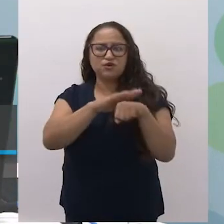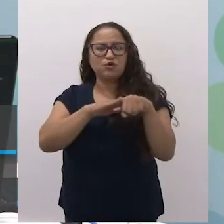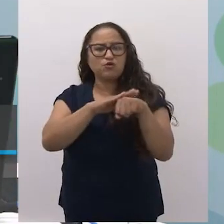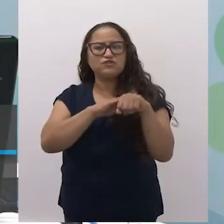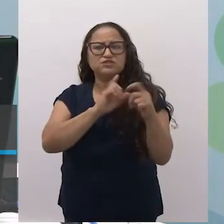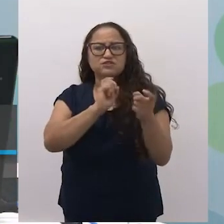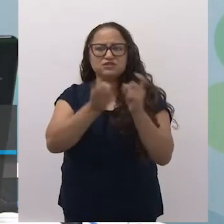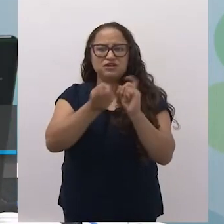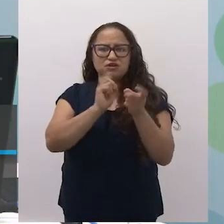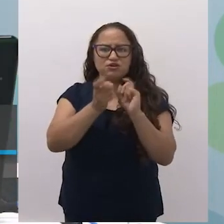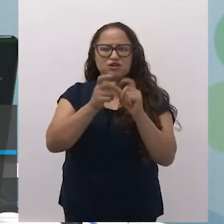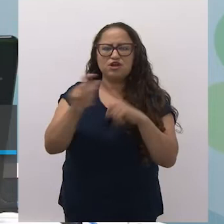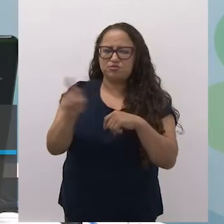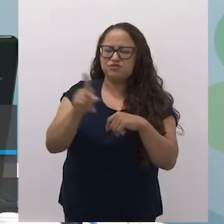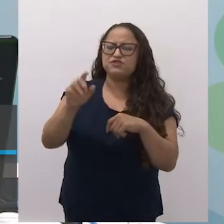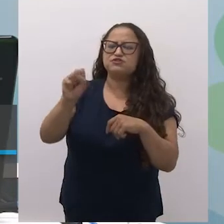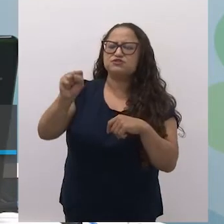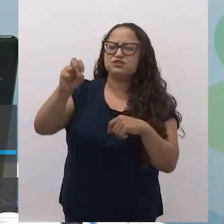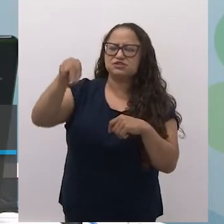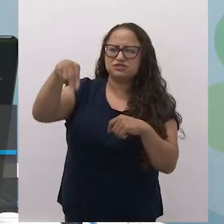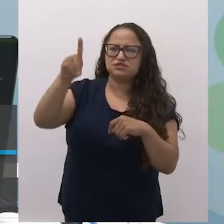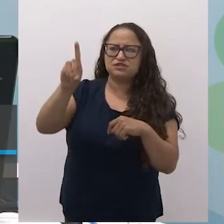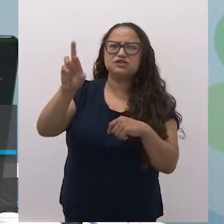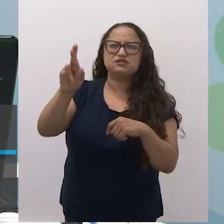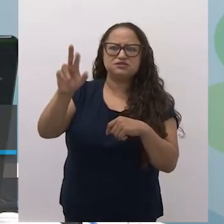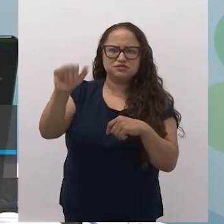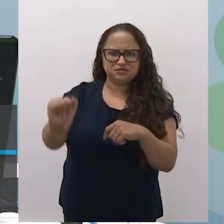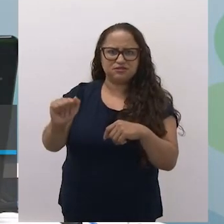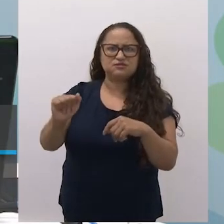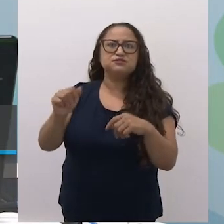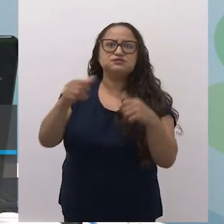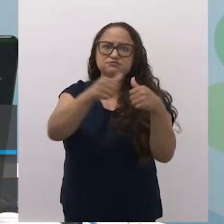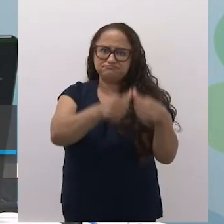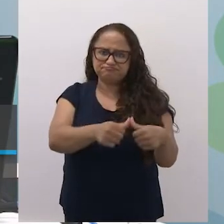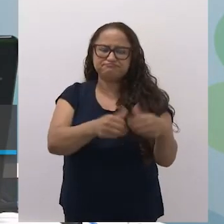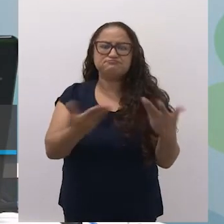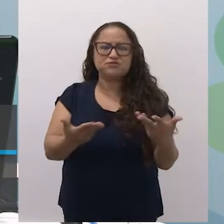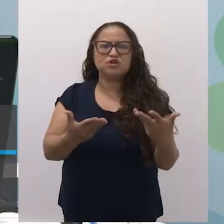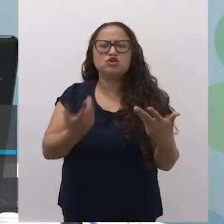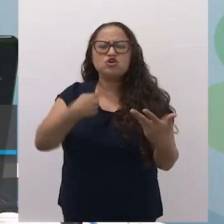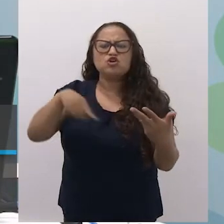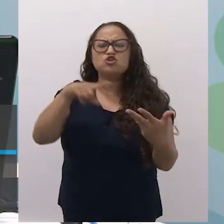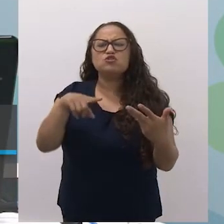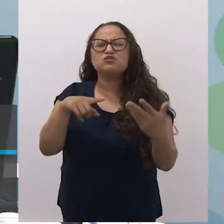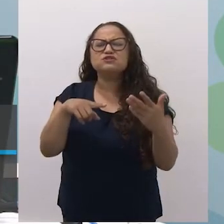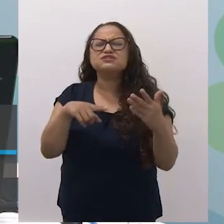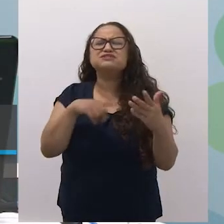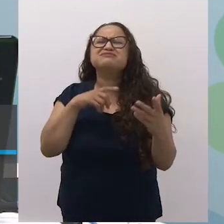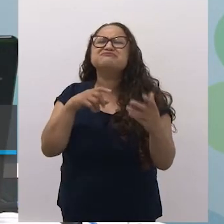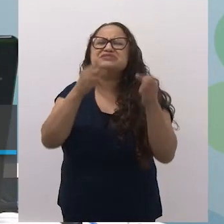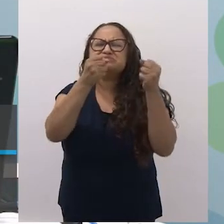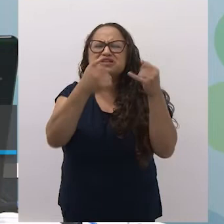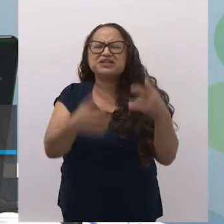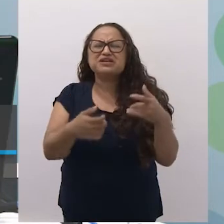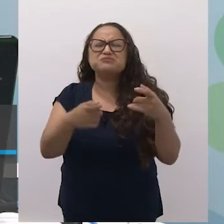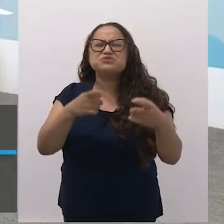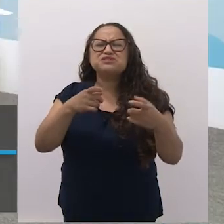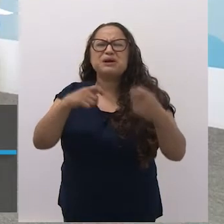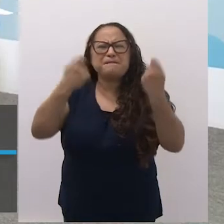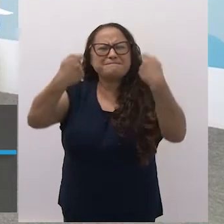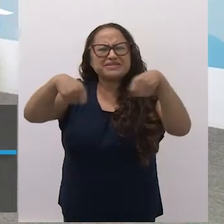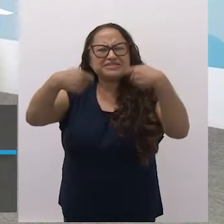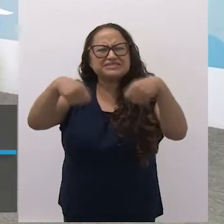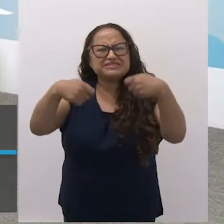que a professora Sandra estava presente, quando nós falamos da necessidade de estar sempre perto do outro.